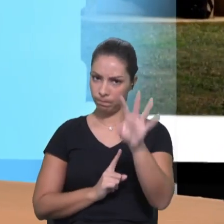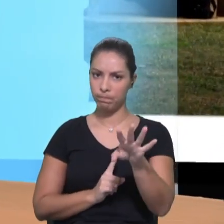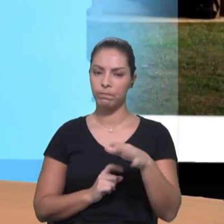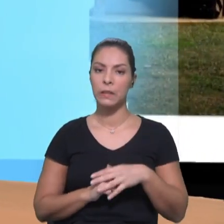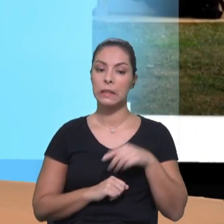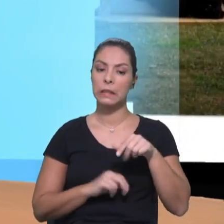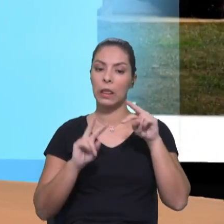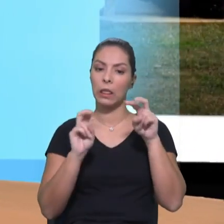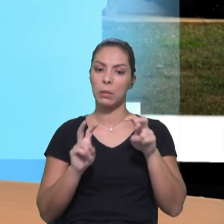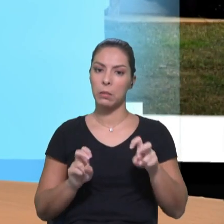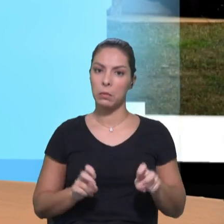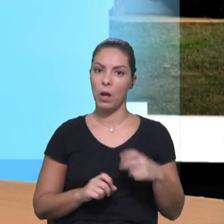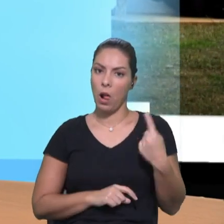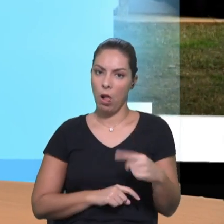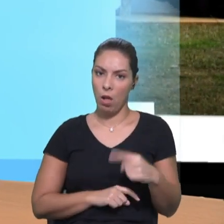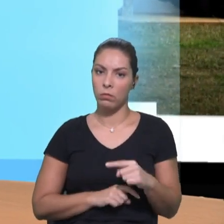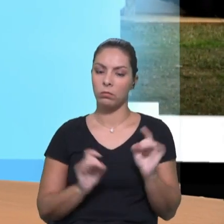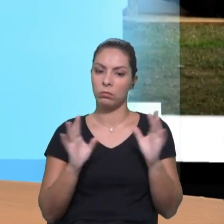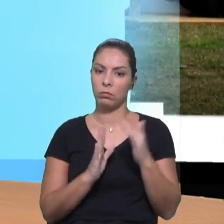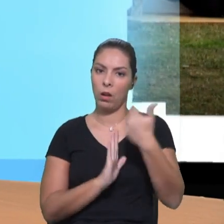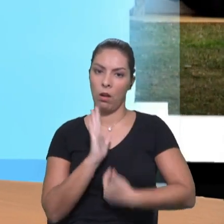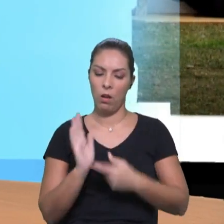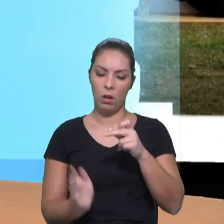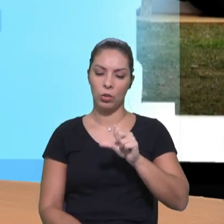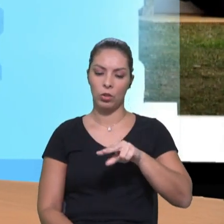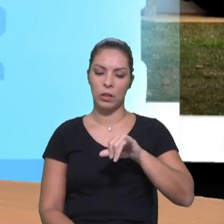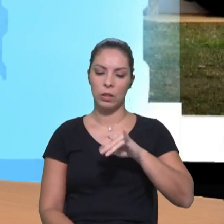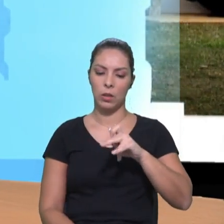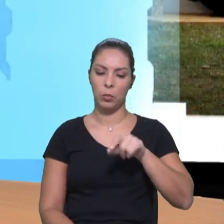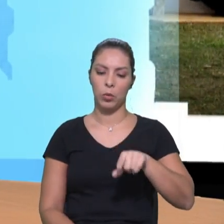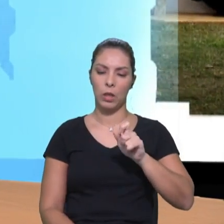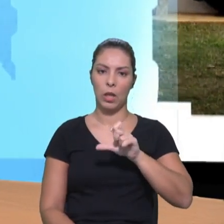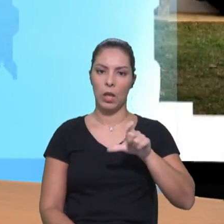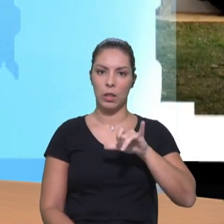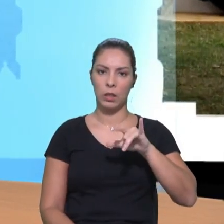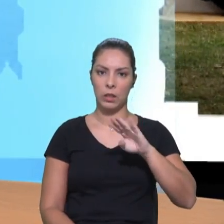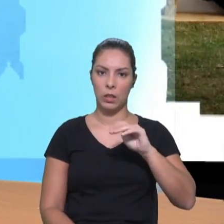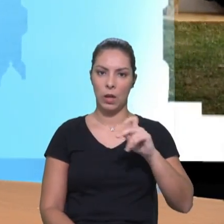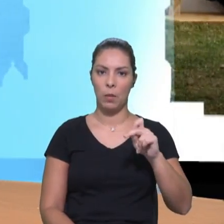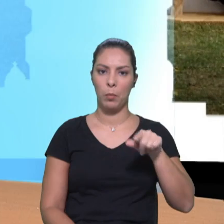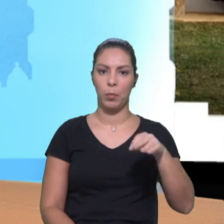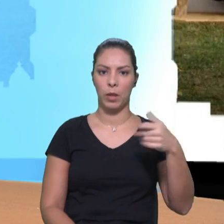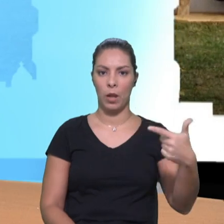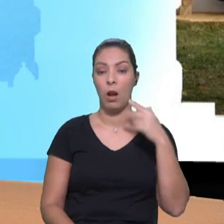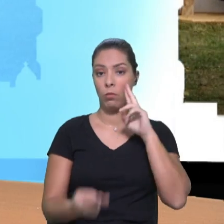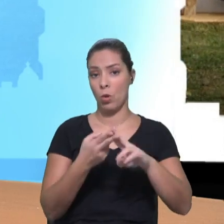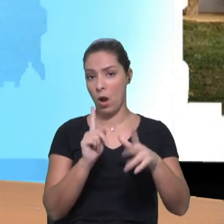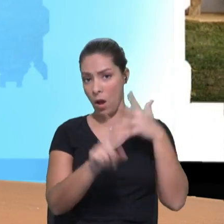este e outros conteúdos ficam disponíveis em agência.eclésia.pt.